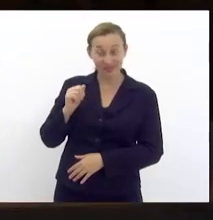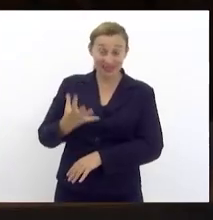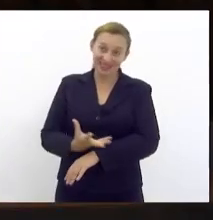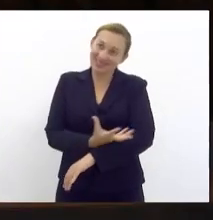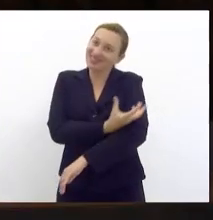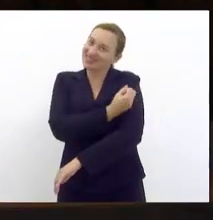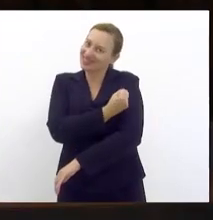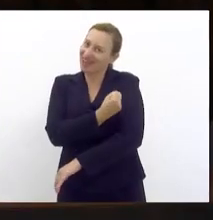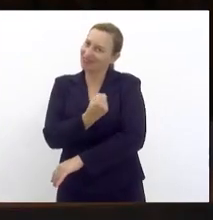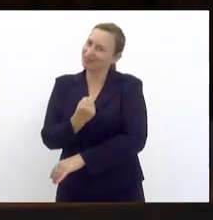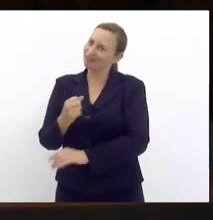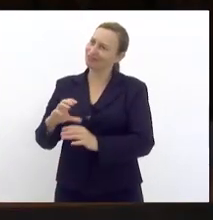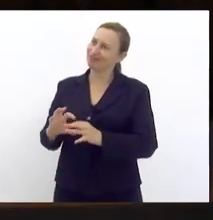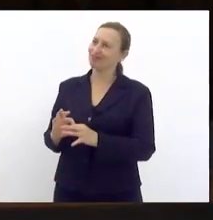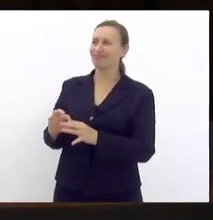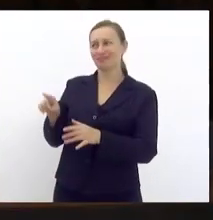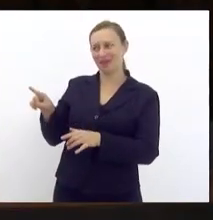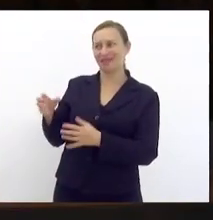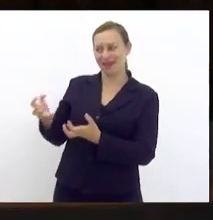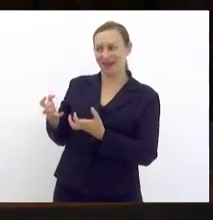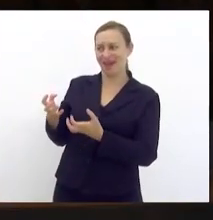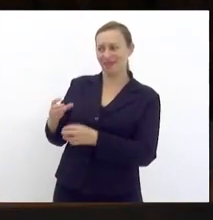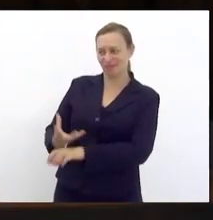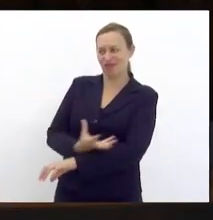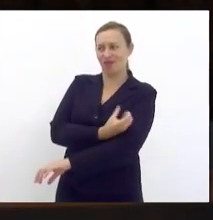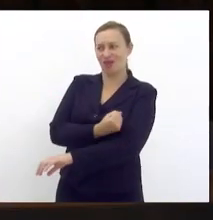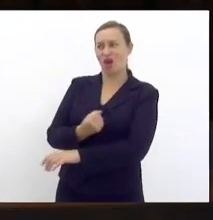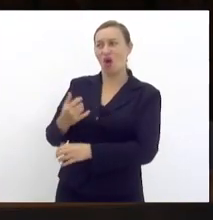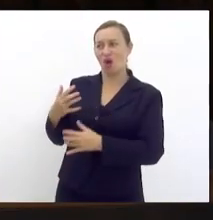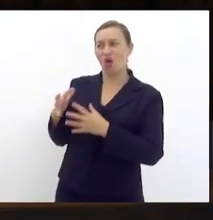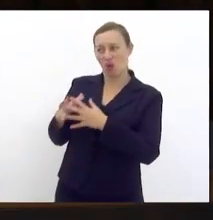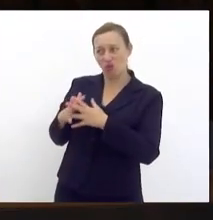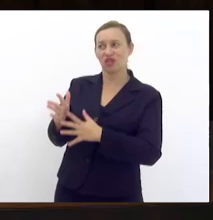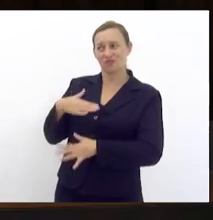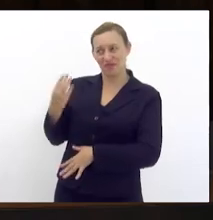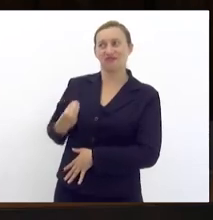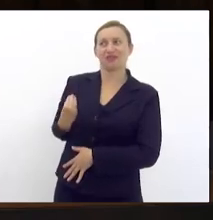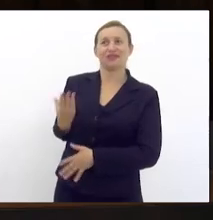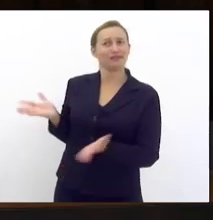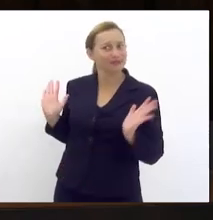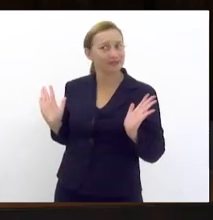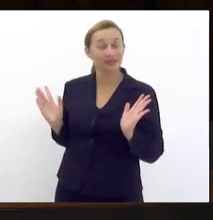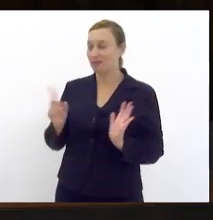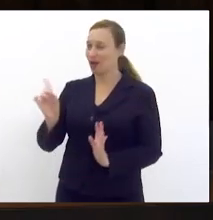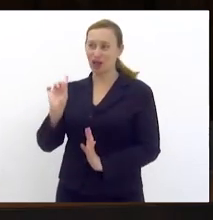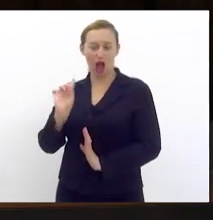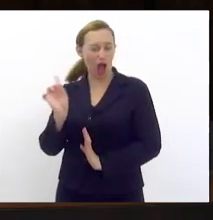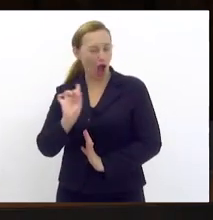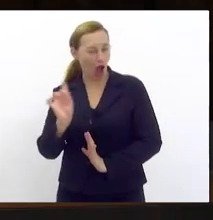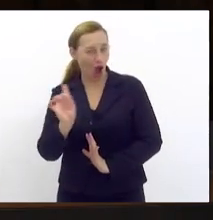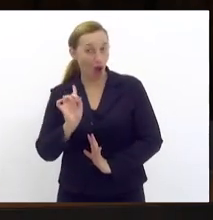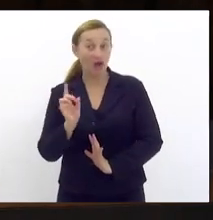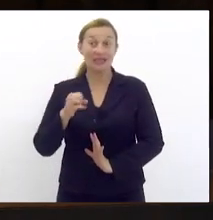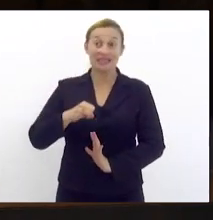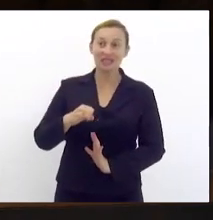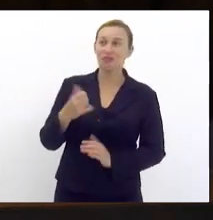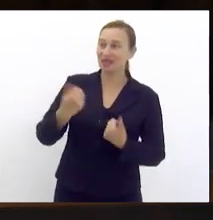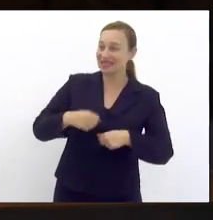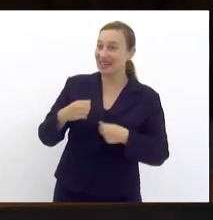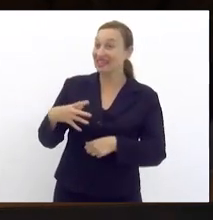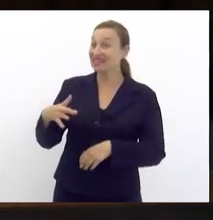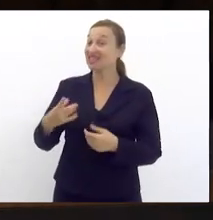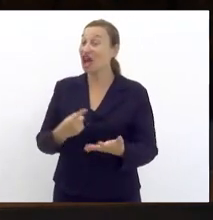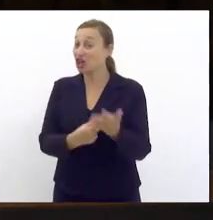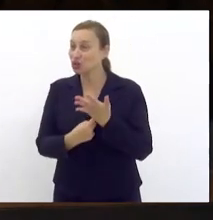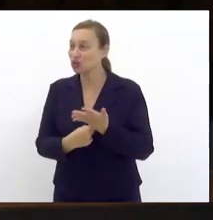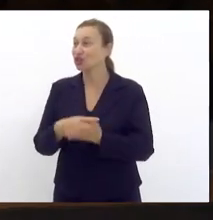emocionado, né? Querendo complicar aqui a minha situação, mas não vai me complicar não, que se eu precisar de socorro aqui, tem